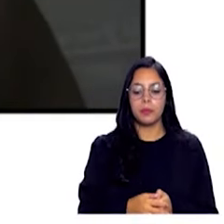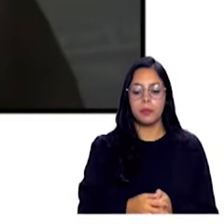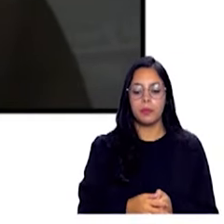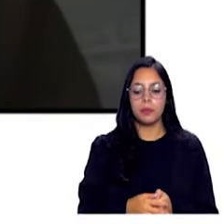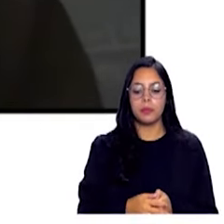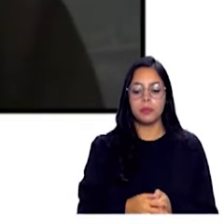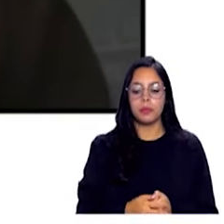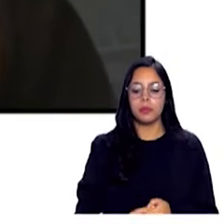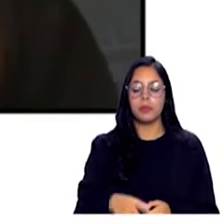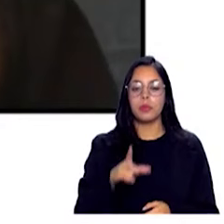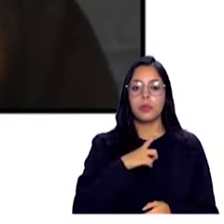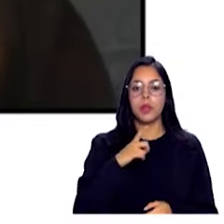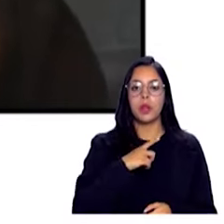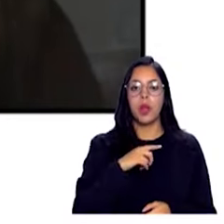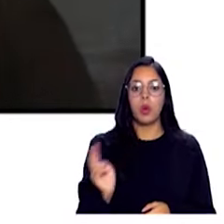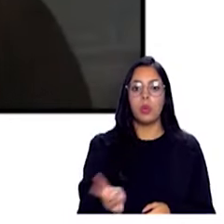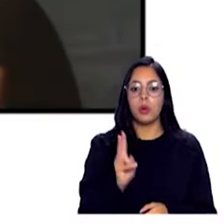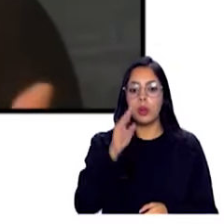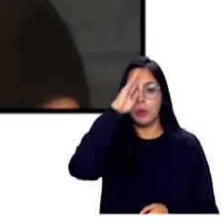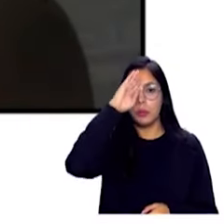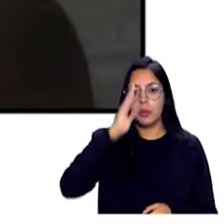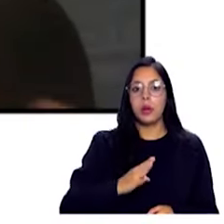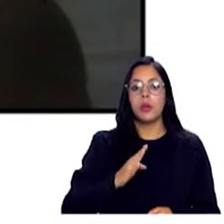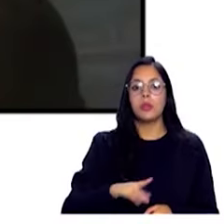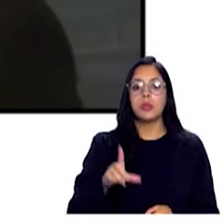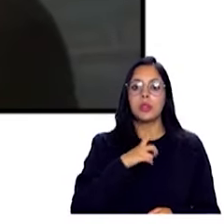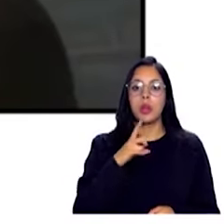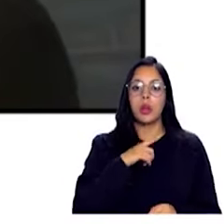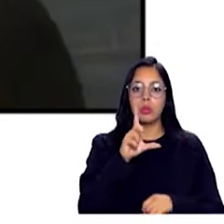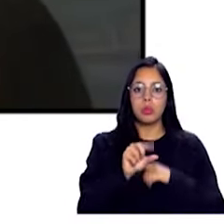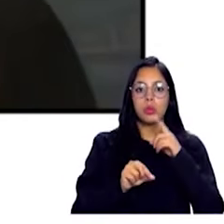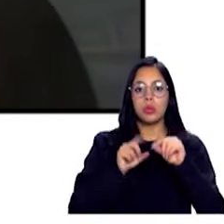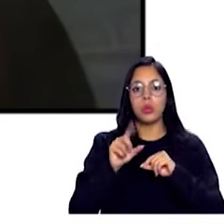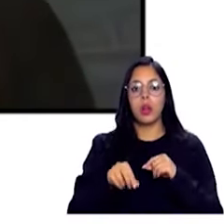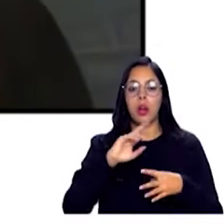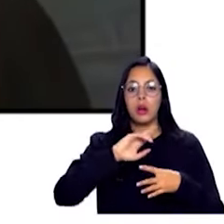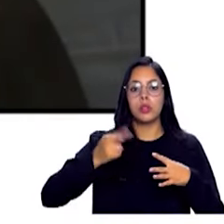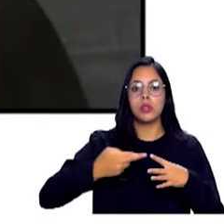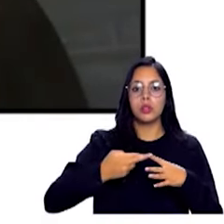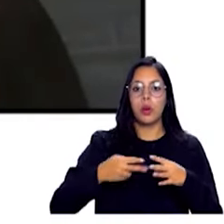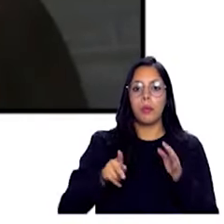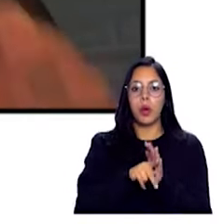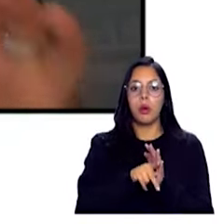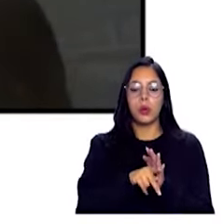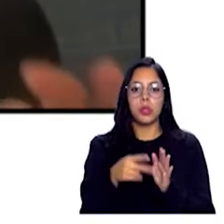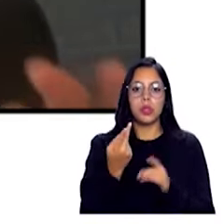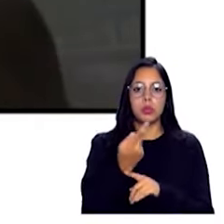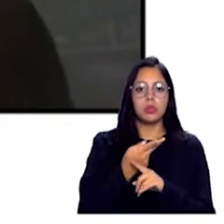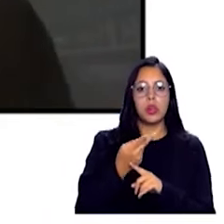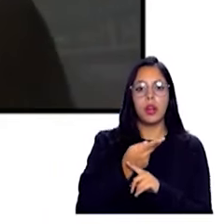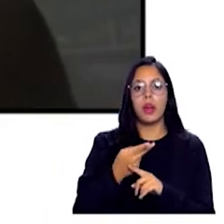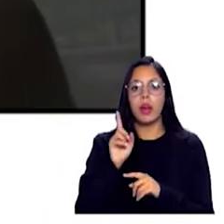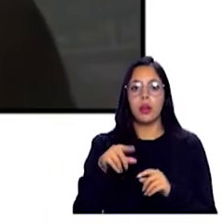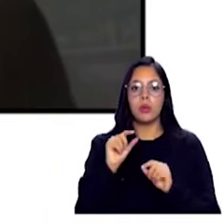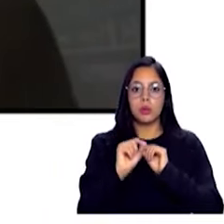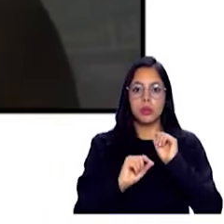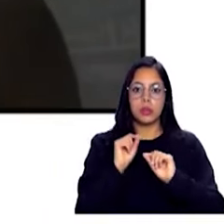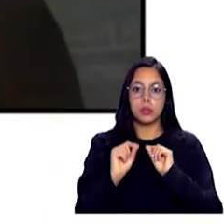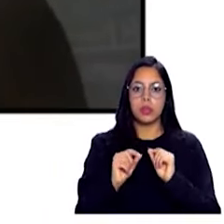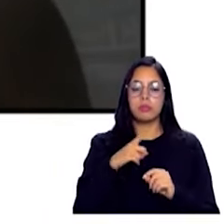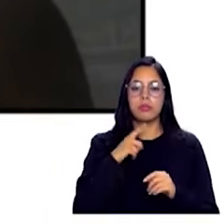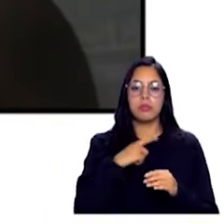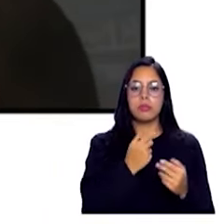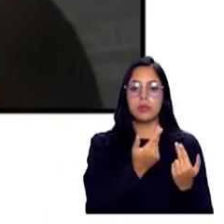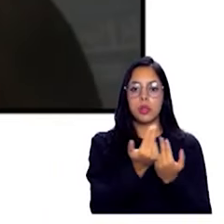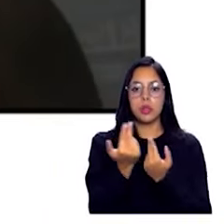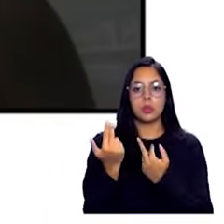principal valor a que se dá importância quando se selecionam os recursos que a corte de cassação tem que resolver é a proteção da Igualdade